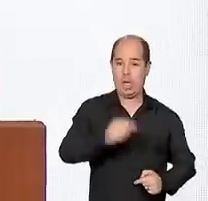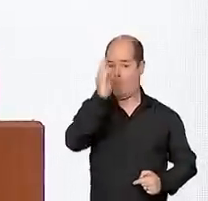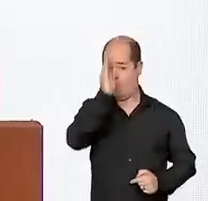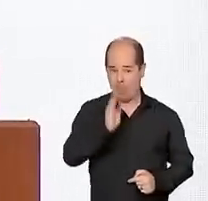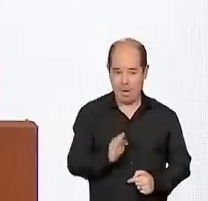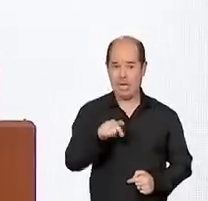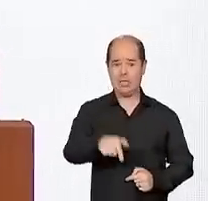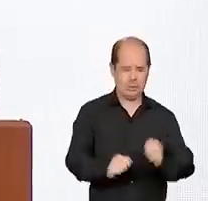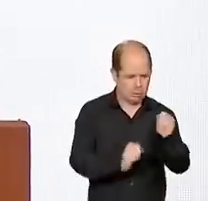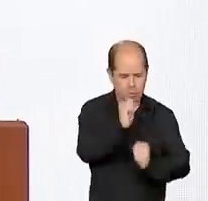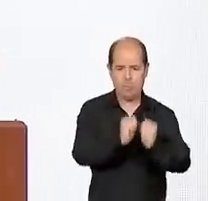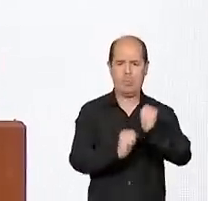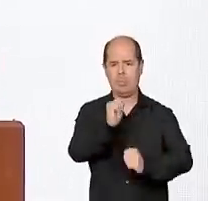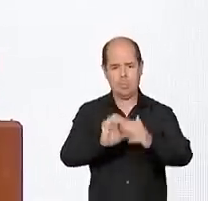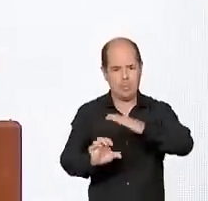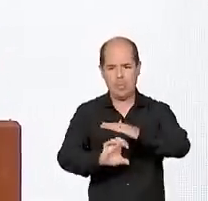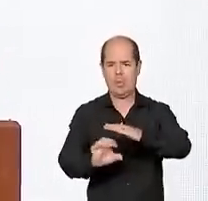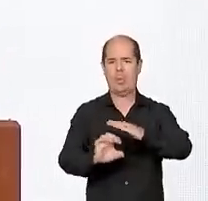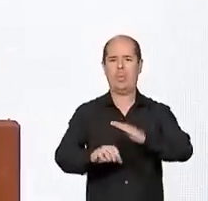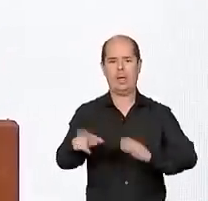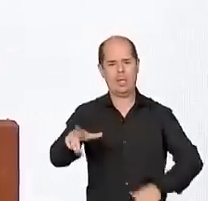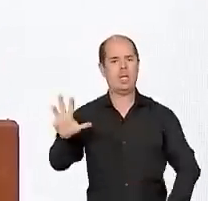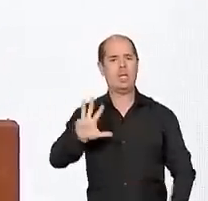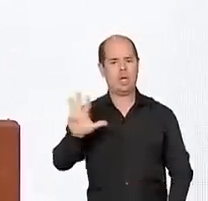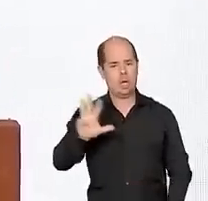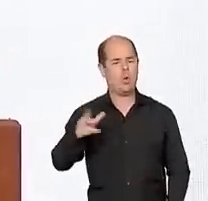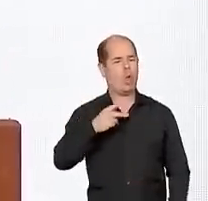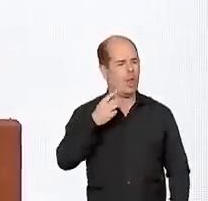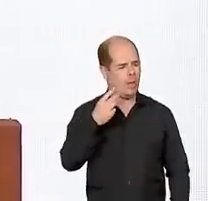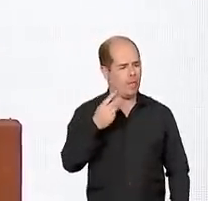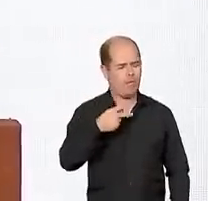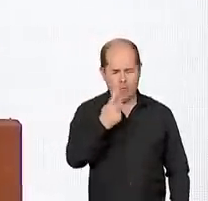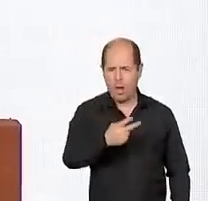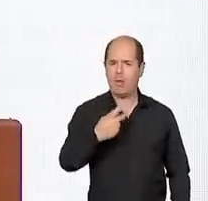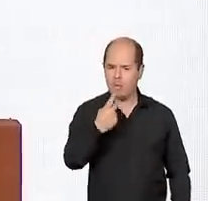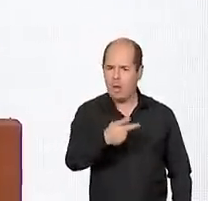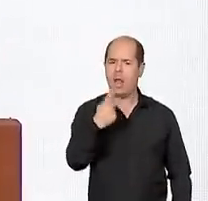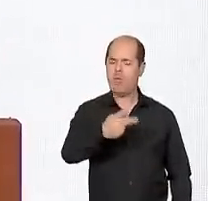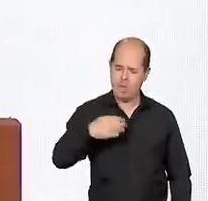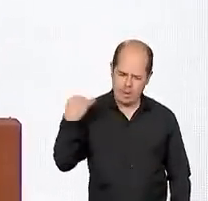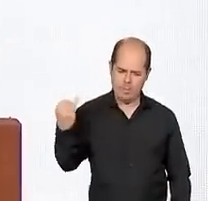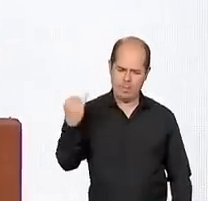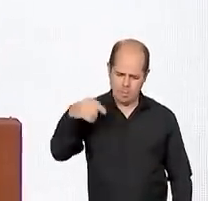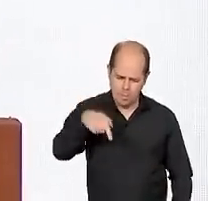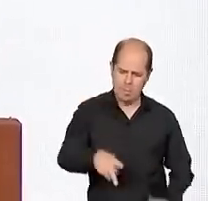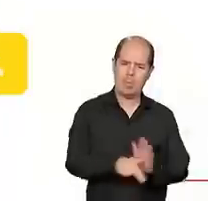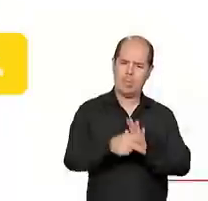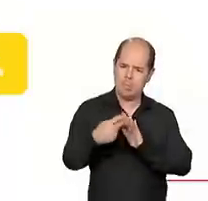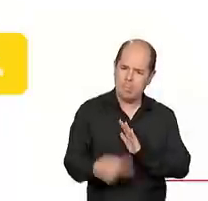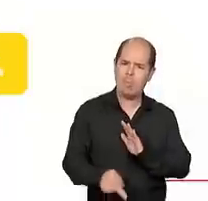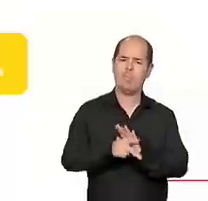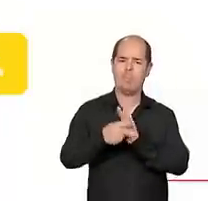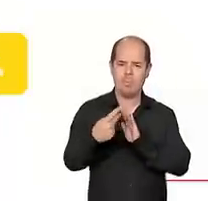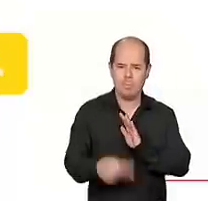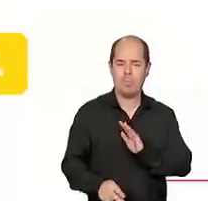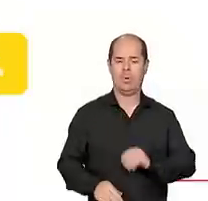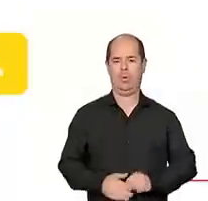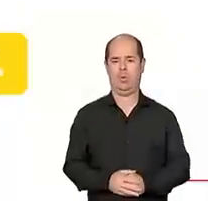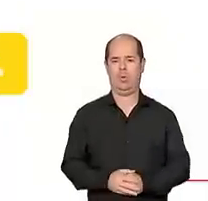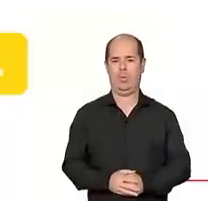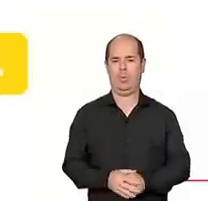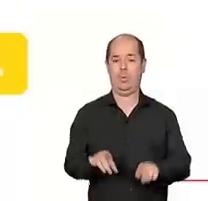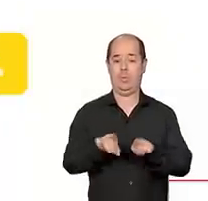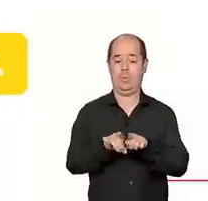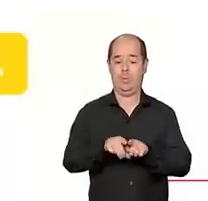em seus pronunciamentos e que é algo que é central nessa política. Criar um ambiente institucional